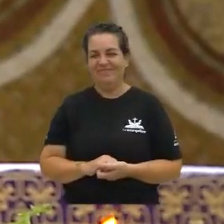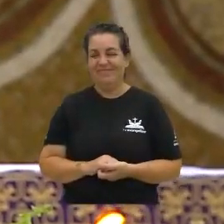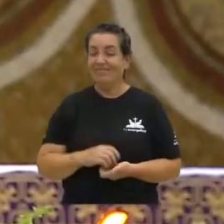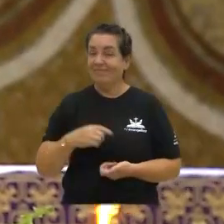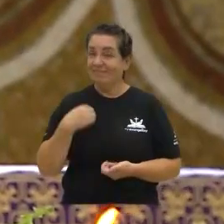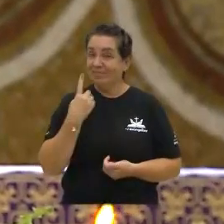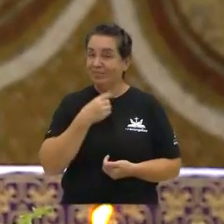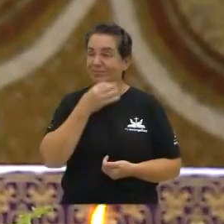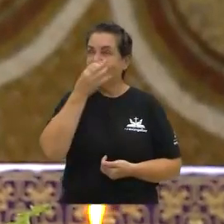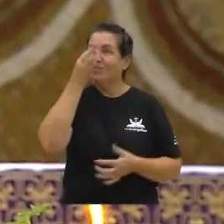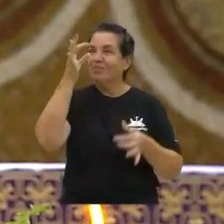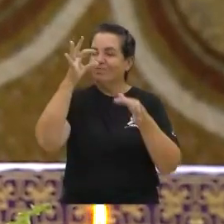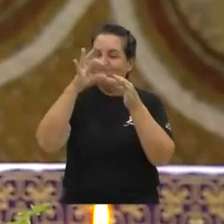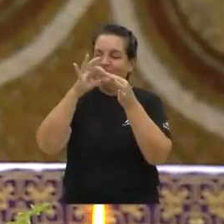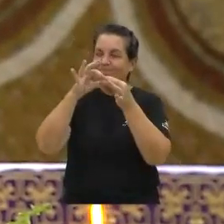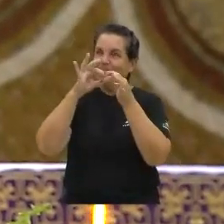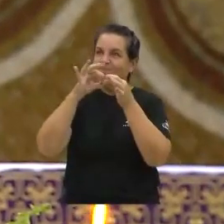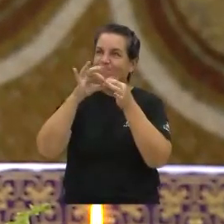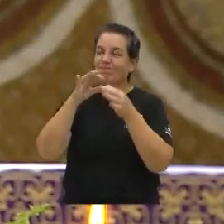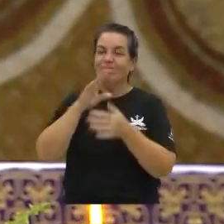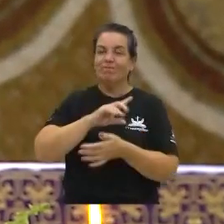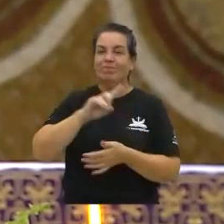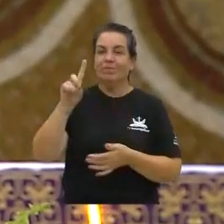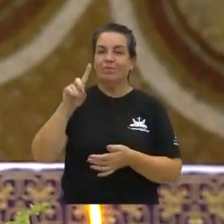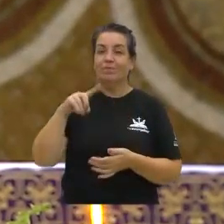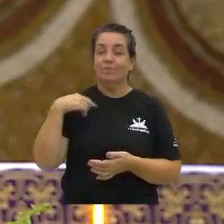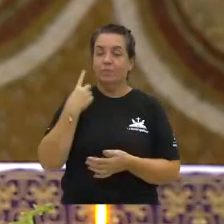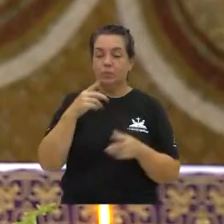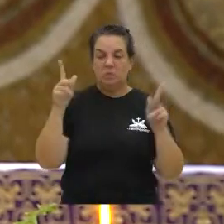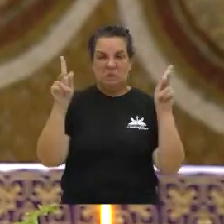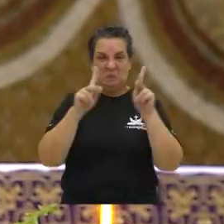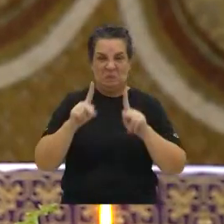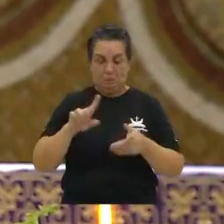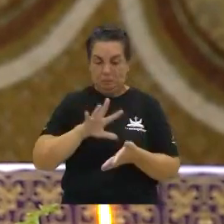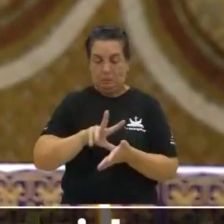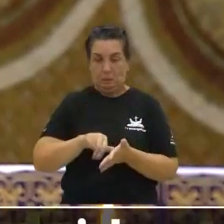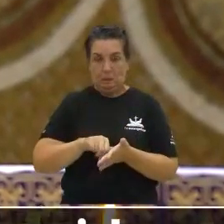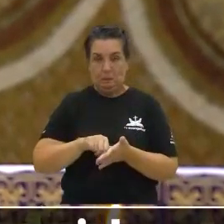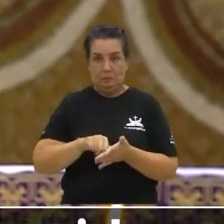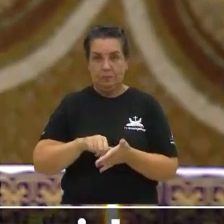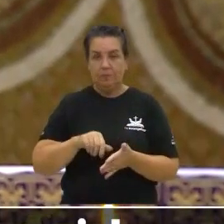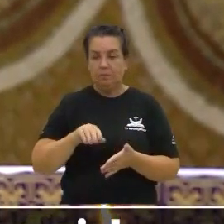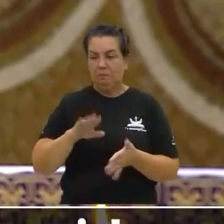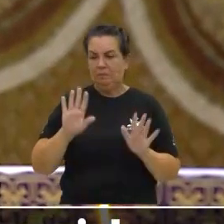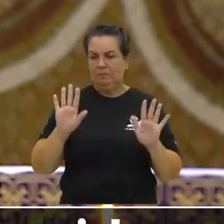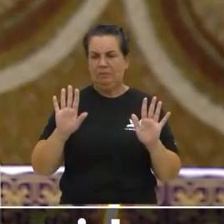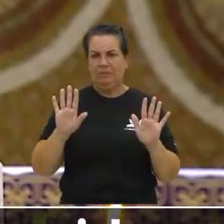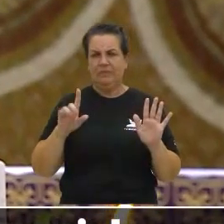nossa comunhão com Deus, roubar a nossa paz, roubar a nossa